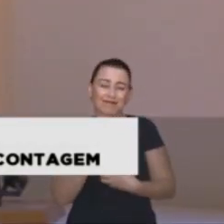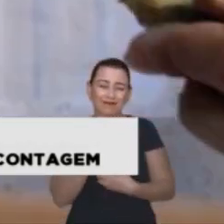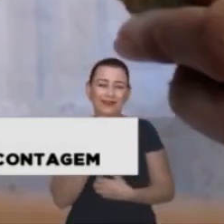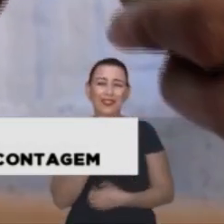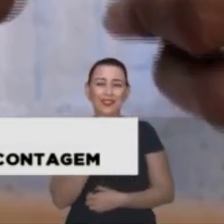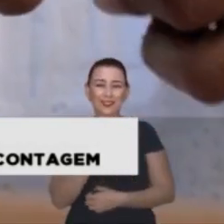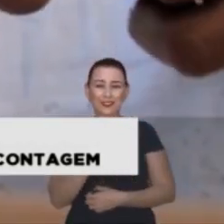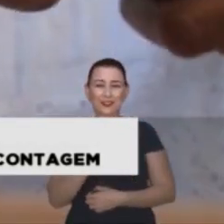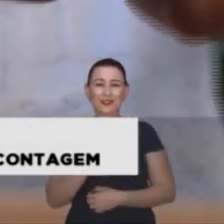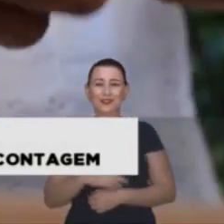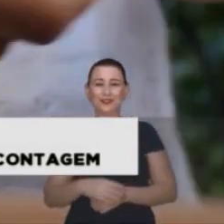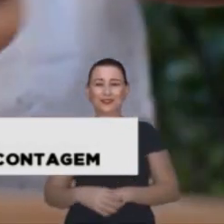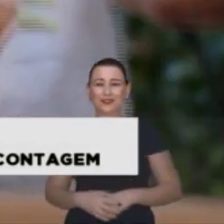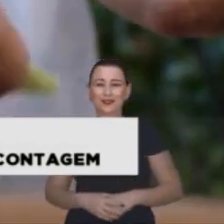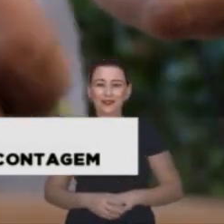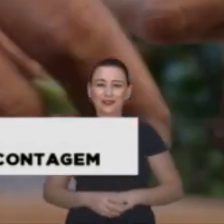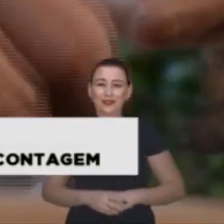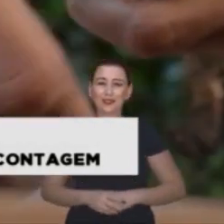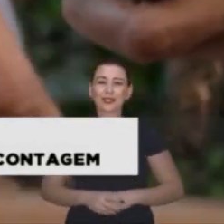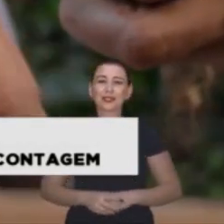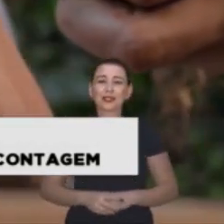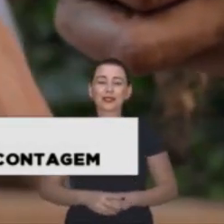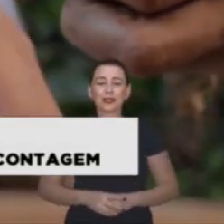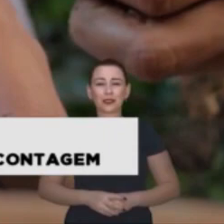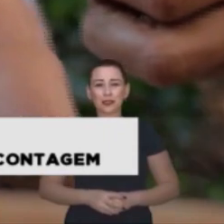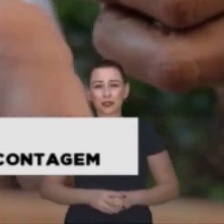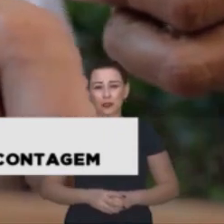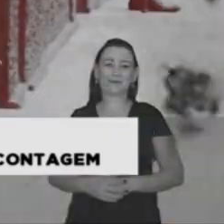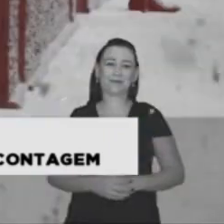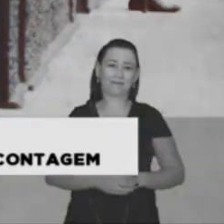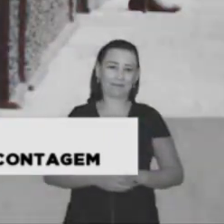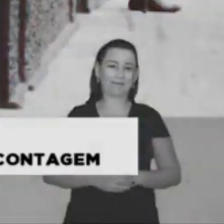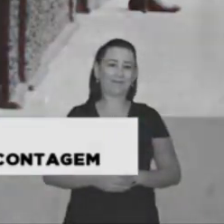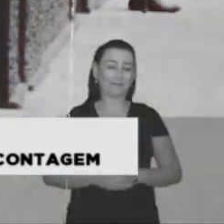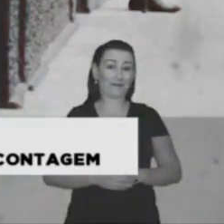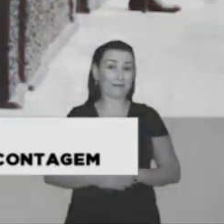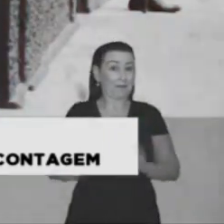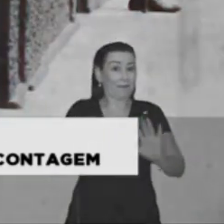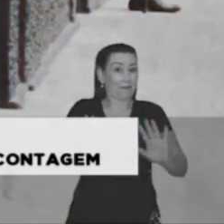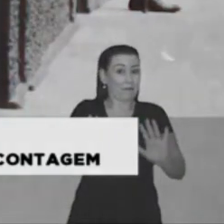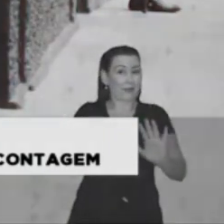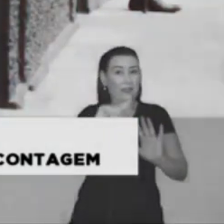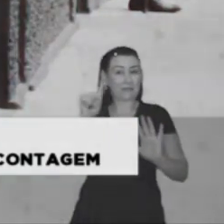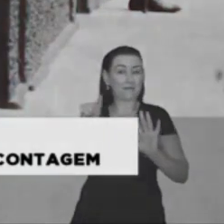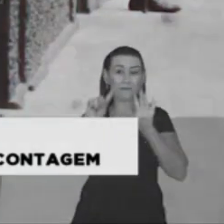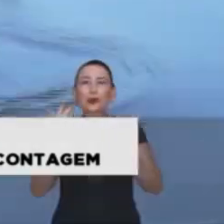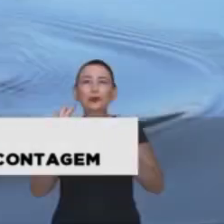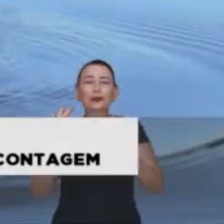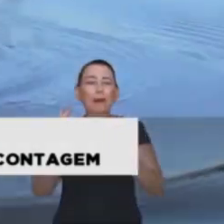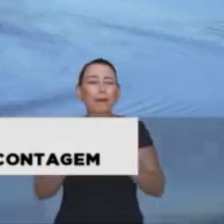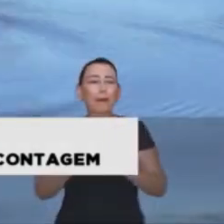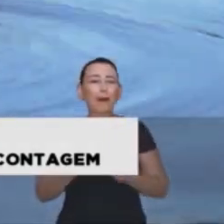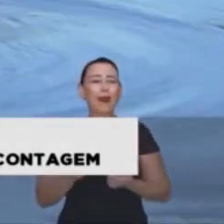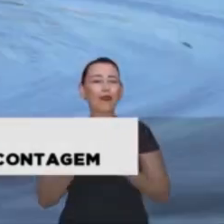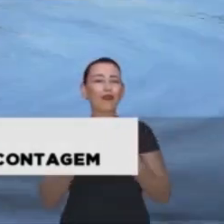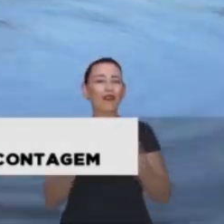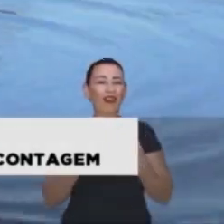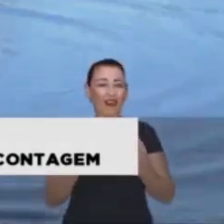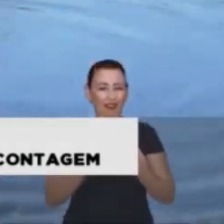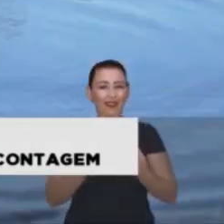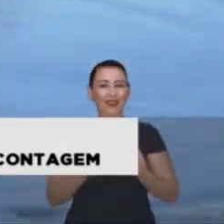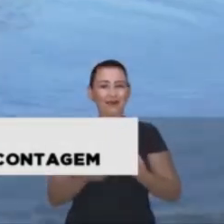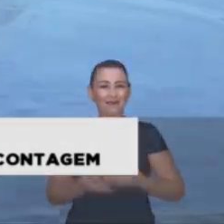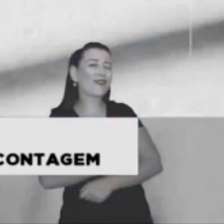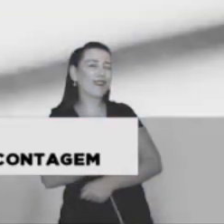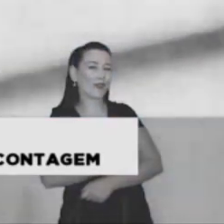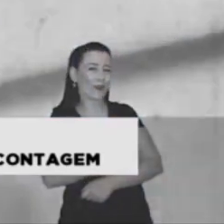envolvidos. Os 13 vídeos inspirados em livros e textos de autores de Contagem, além de contar histórias, mobilizam pessoas